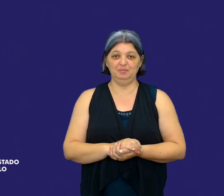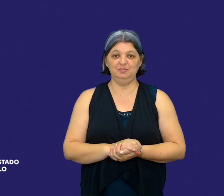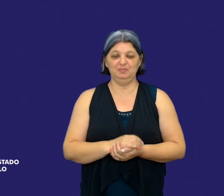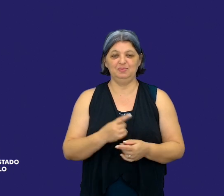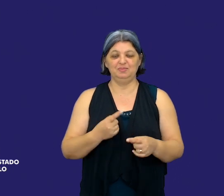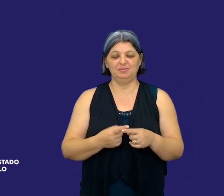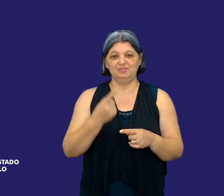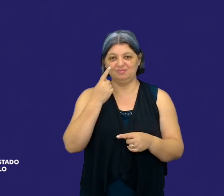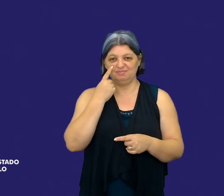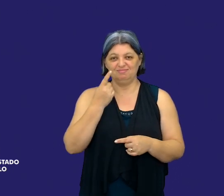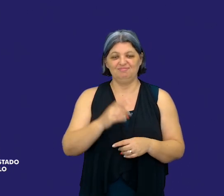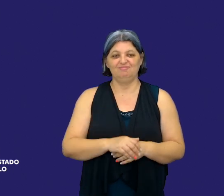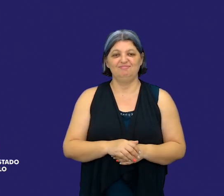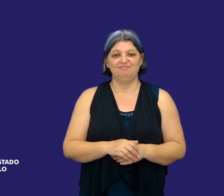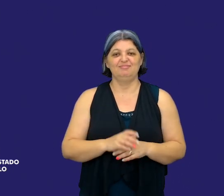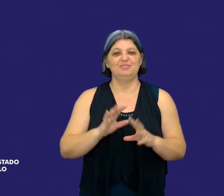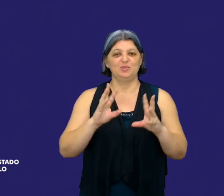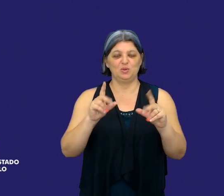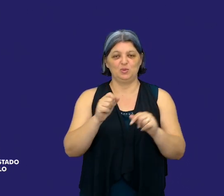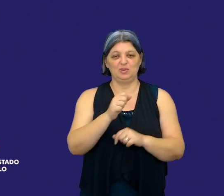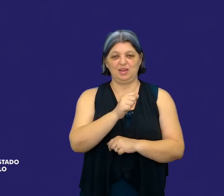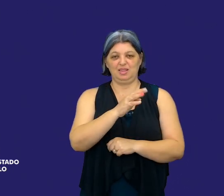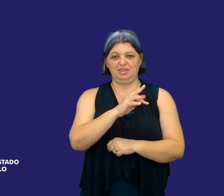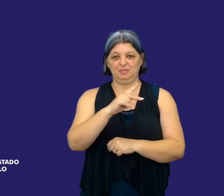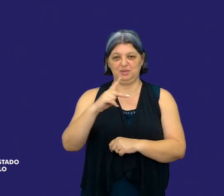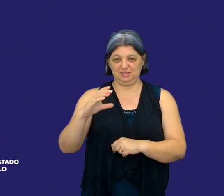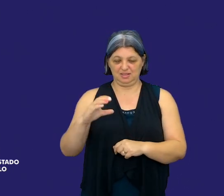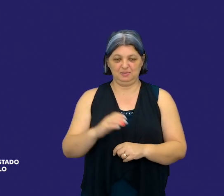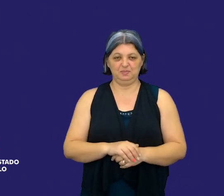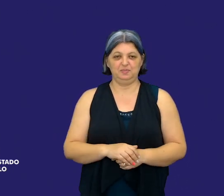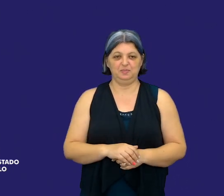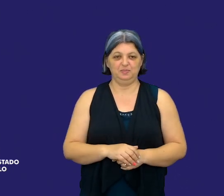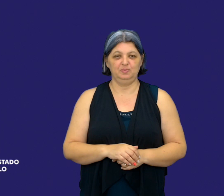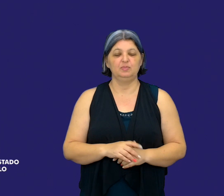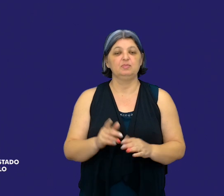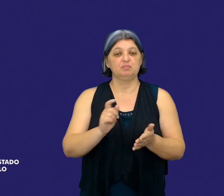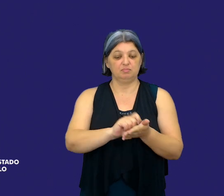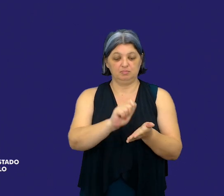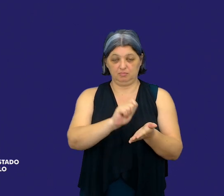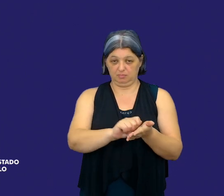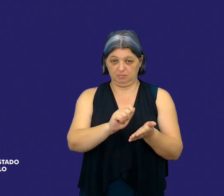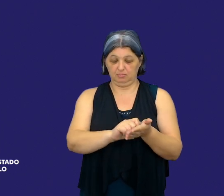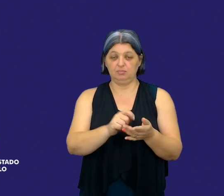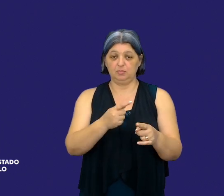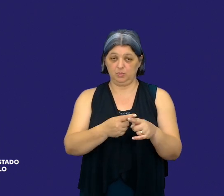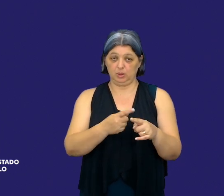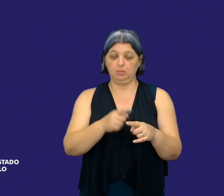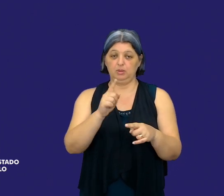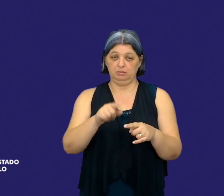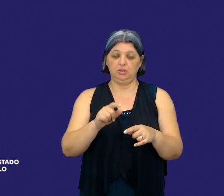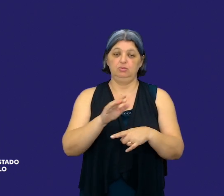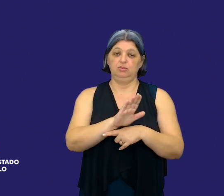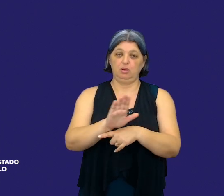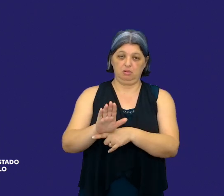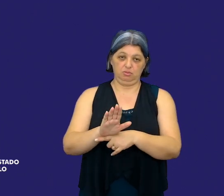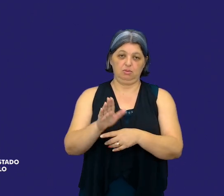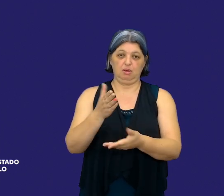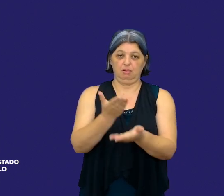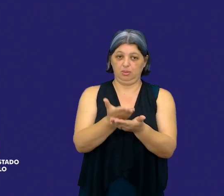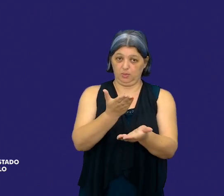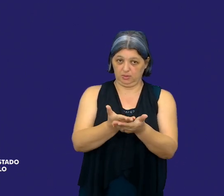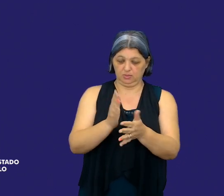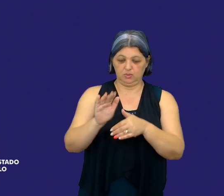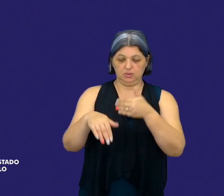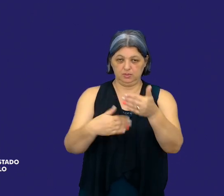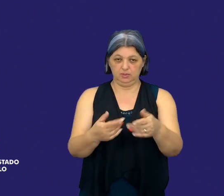seus registros das ATPCs, e que tomem nota sobre a nossa conversa, porque isso pode favorecer o seu estudo